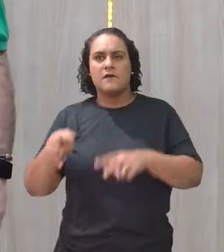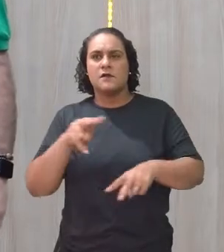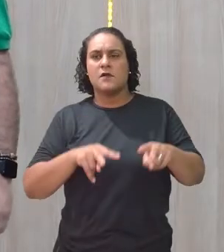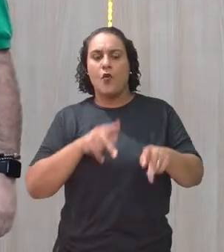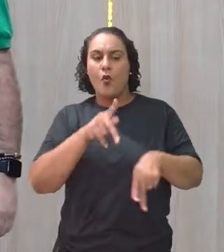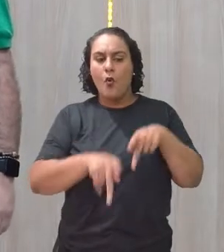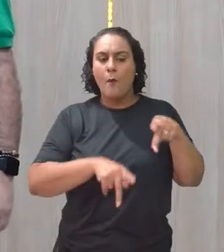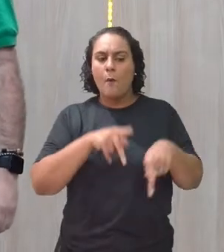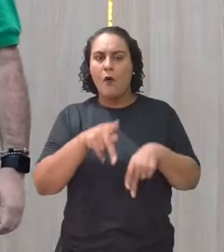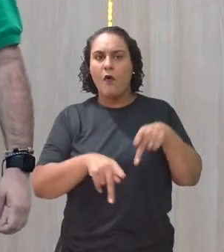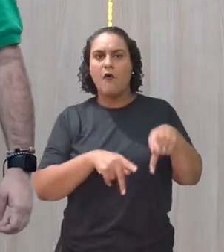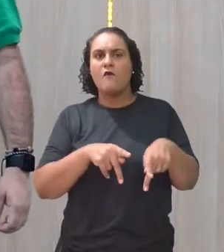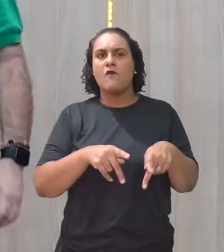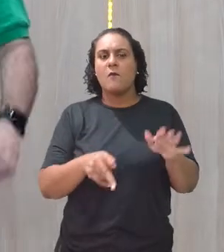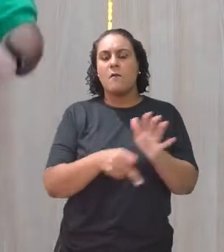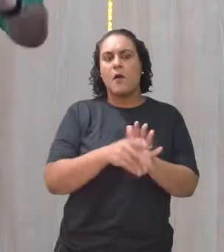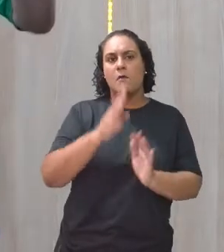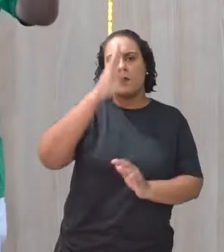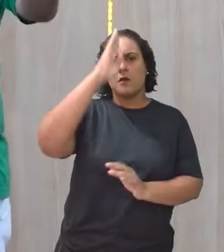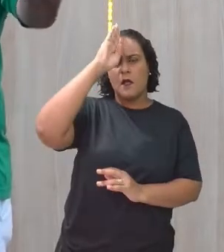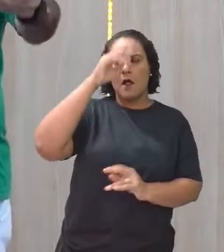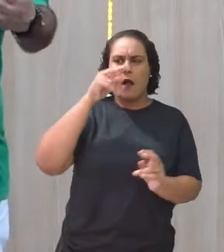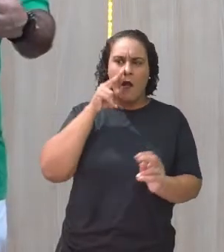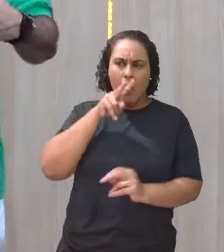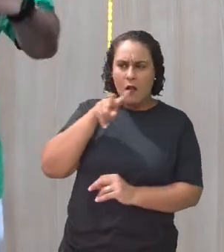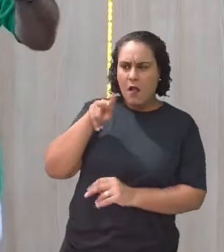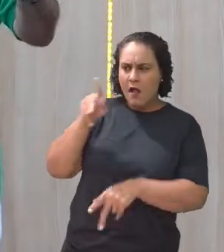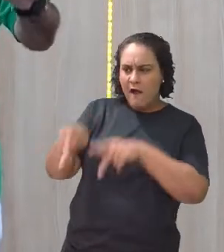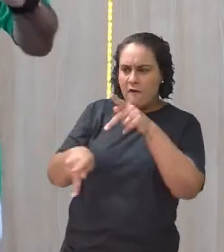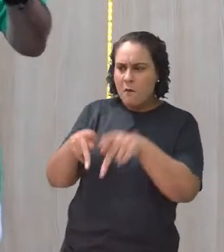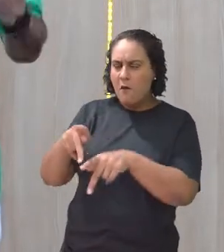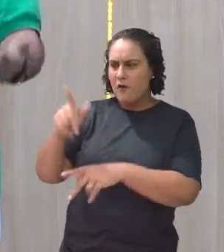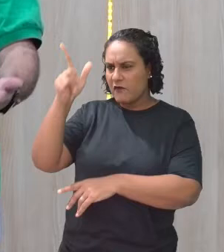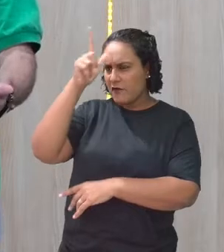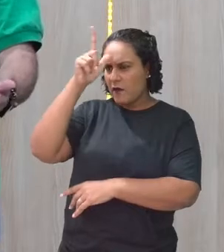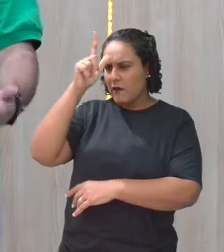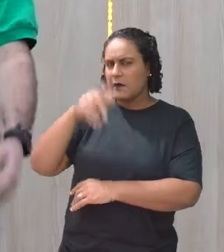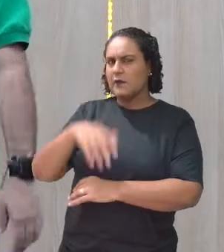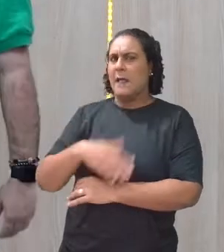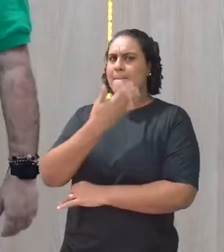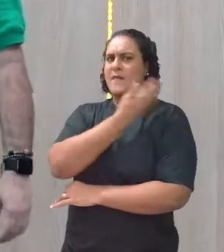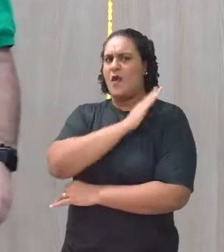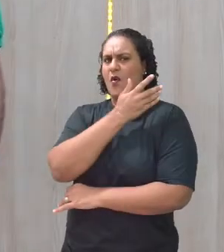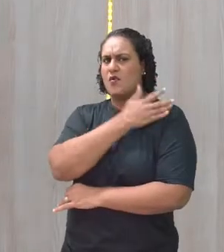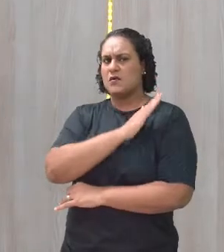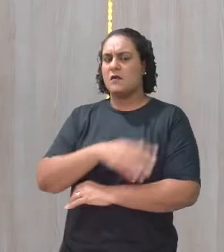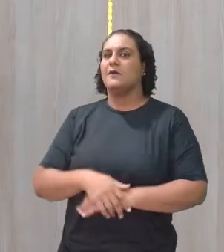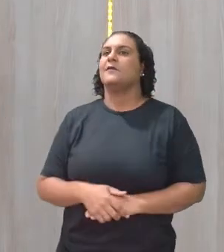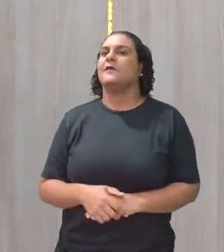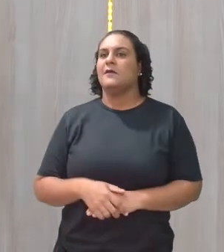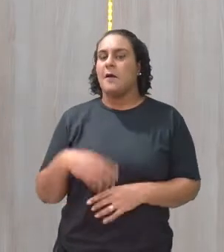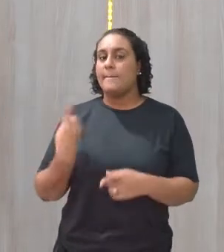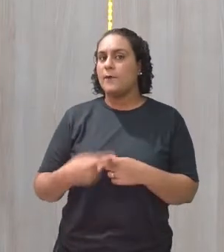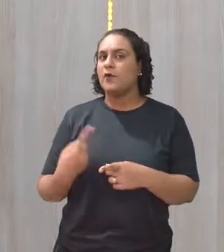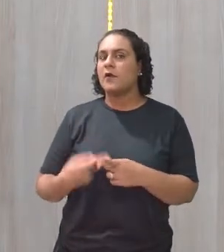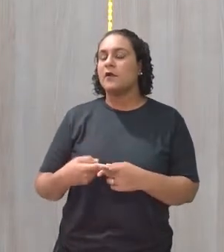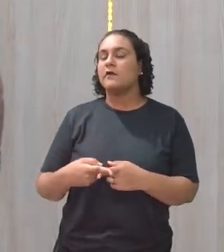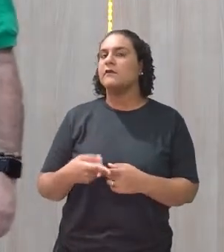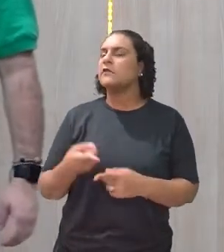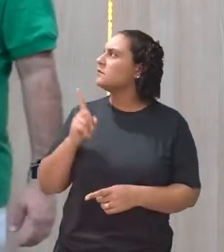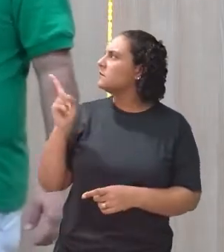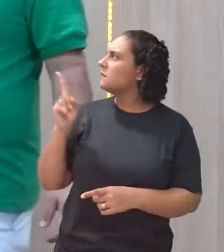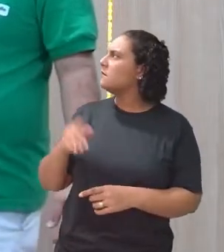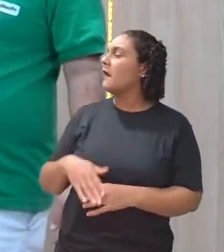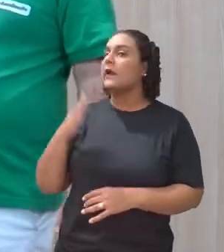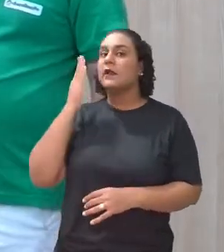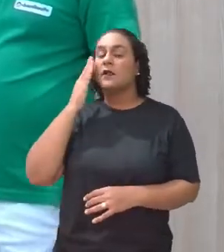povos germânicos era uma visão que a gente vai perceber que era uma visão preconceituosa, porque a gente vai tentar entender aqui o